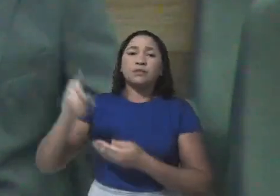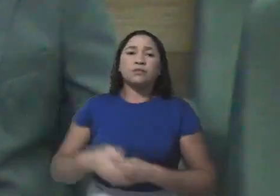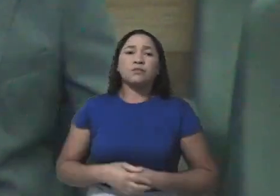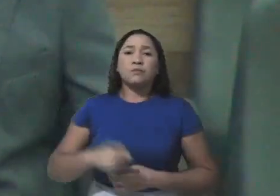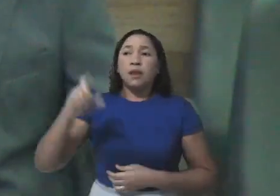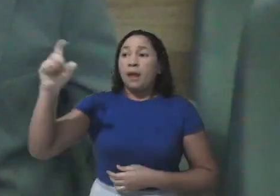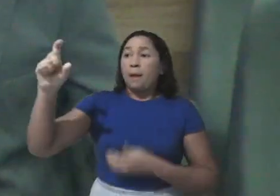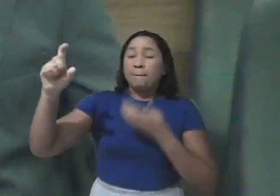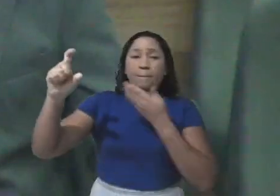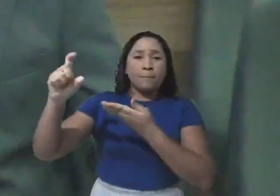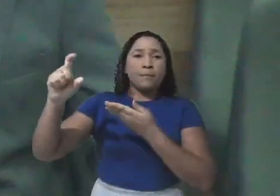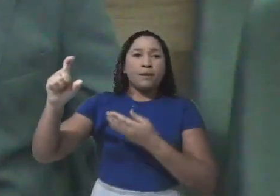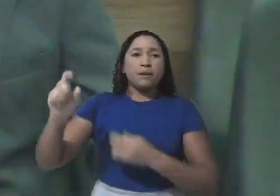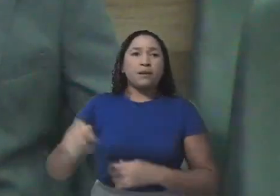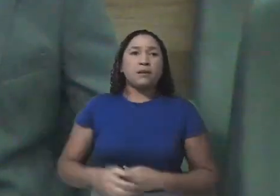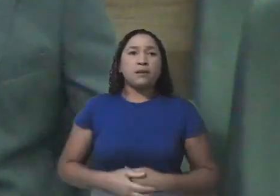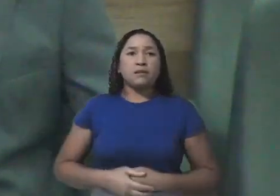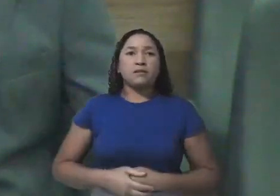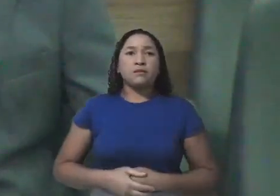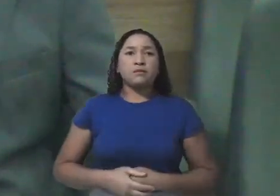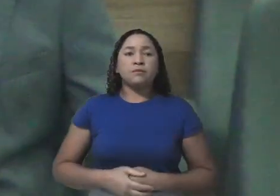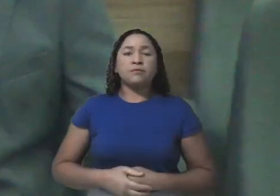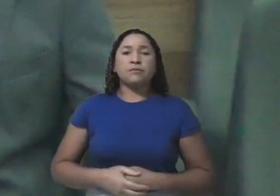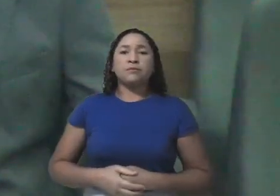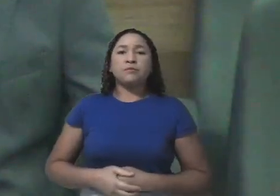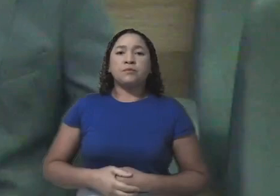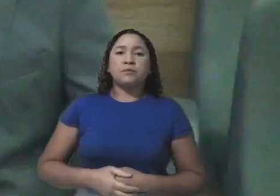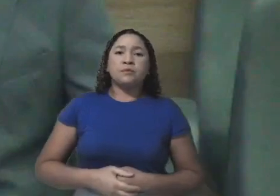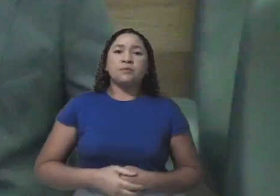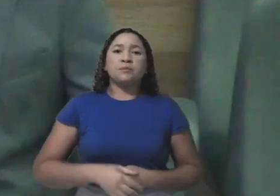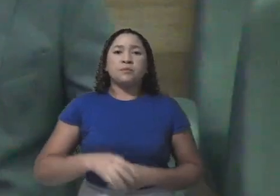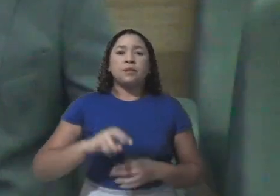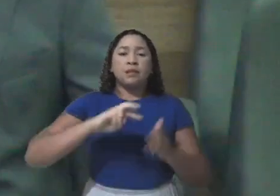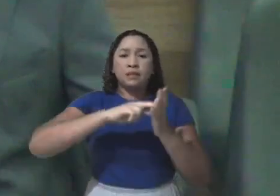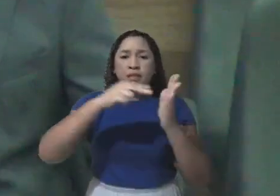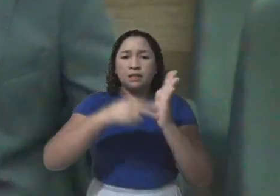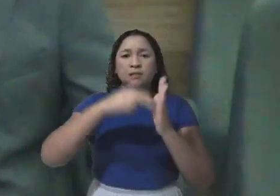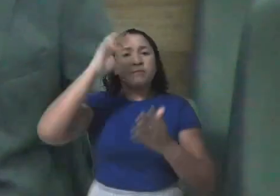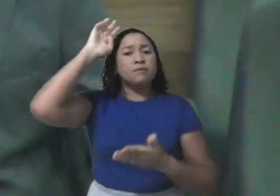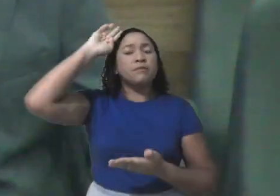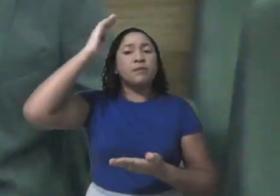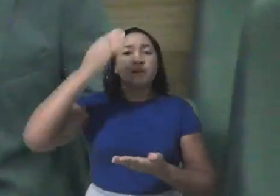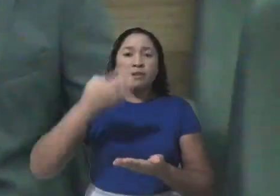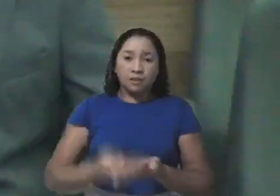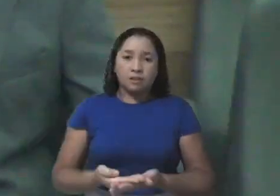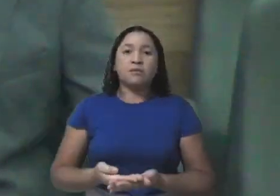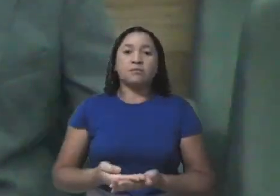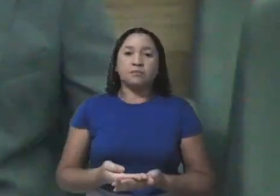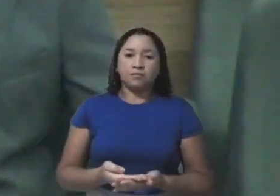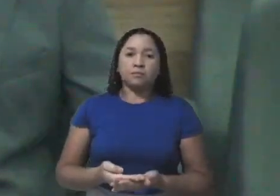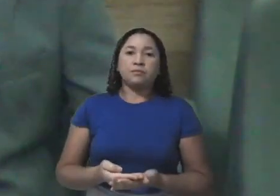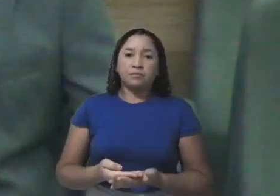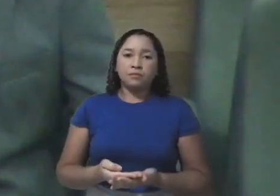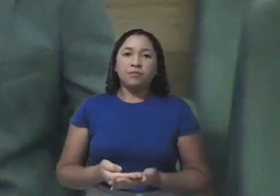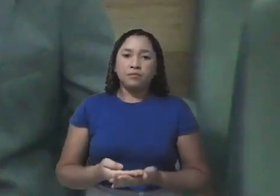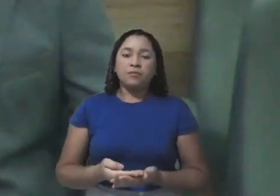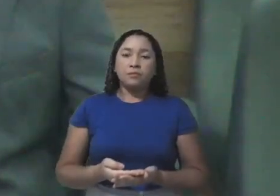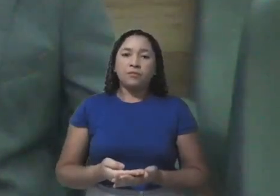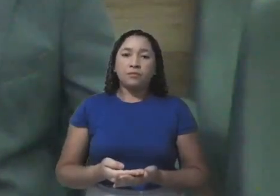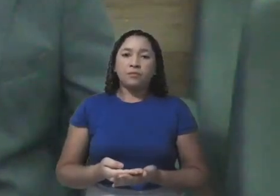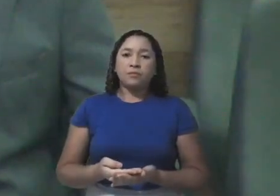palavra italiana que significa creio. Quando eu professo o credo, eu estou dizendo eu